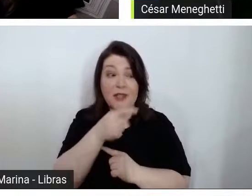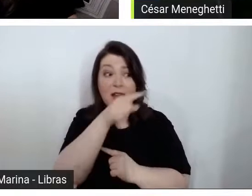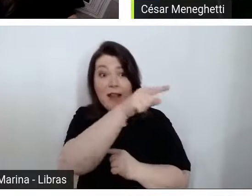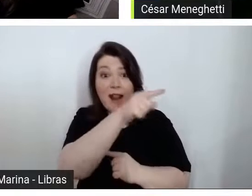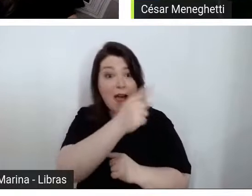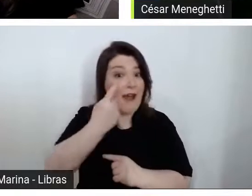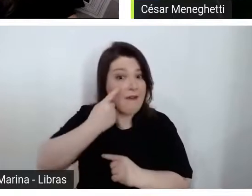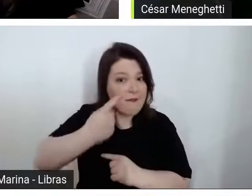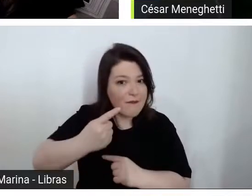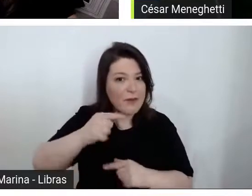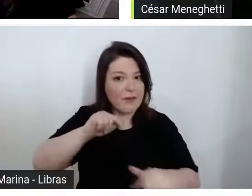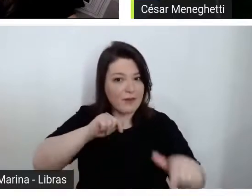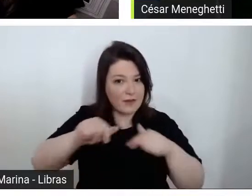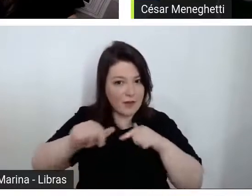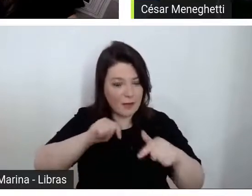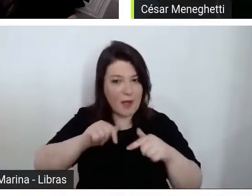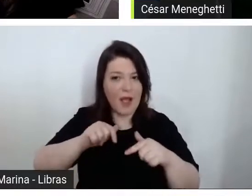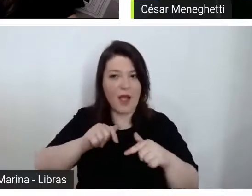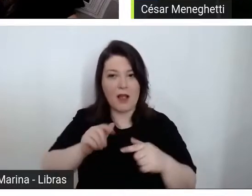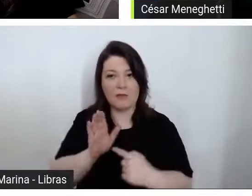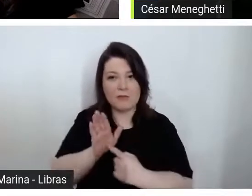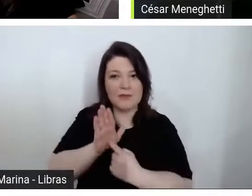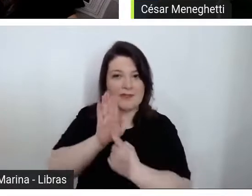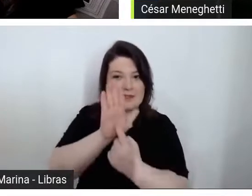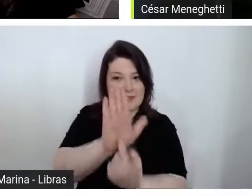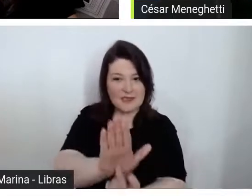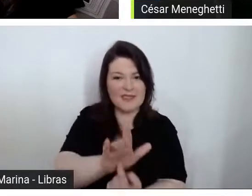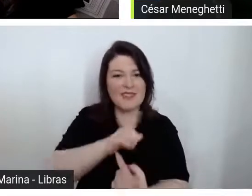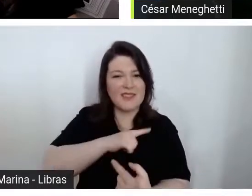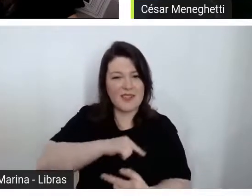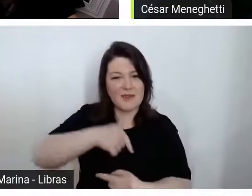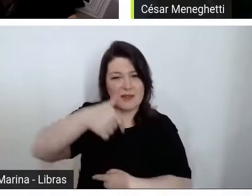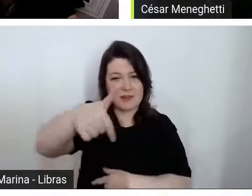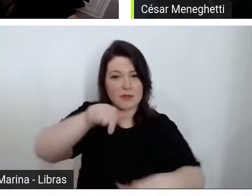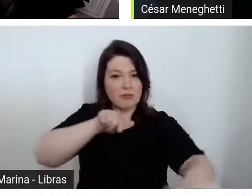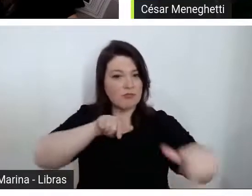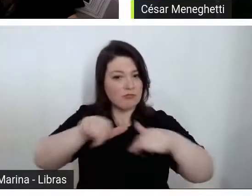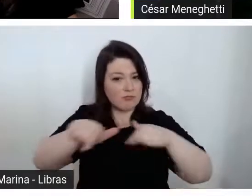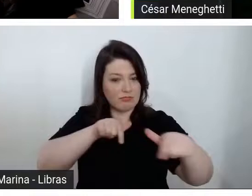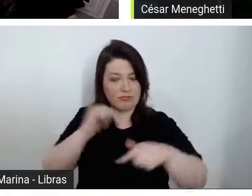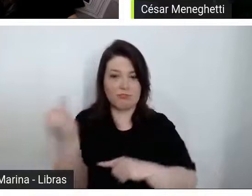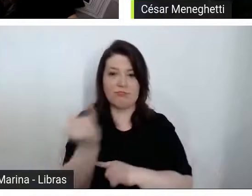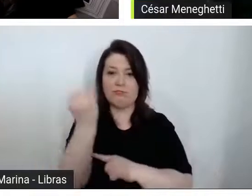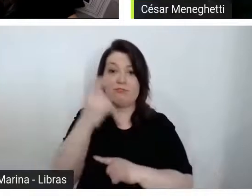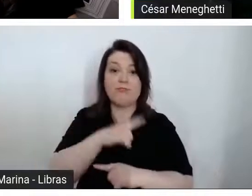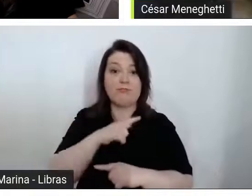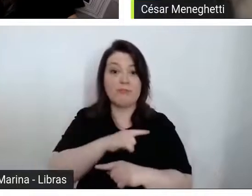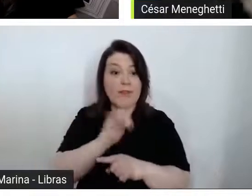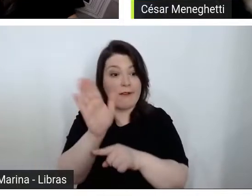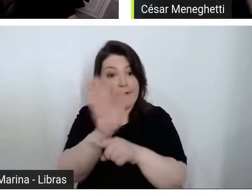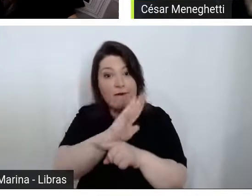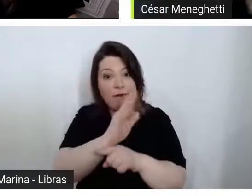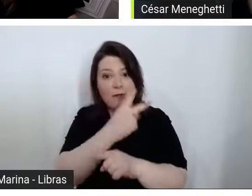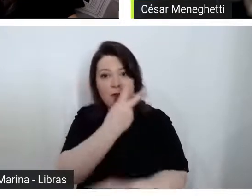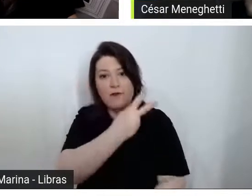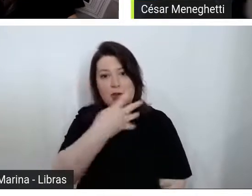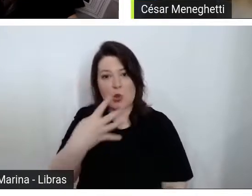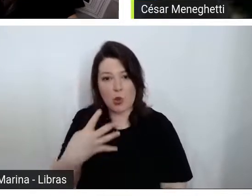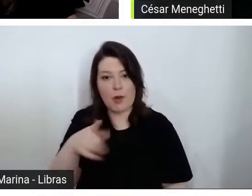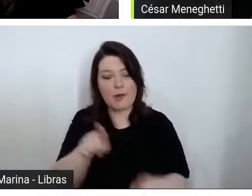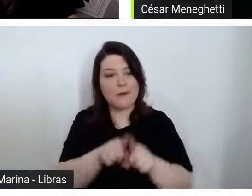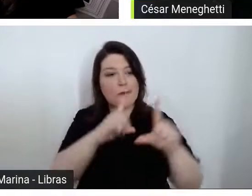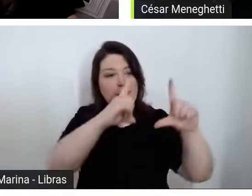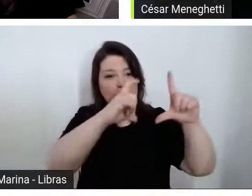que foi uma instalação de 7 trabalhos importantes, tinham 24 vídeos, fotografias,